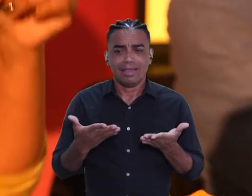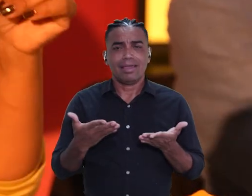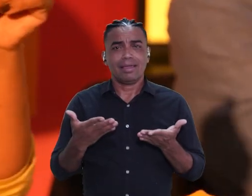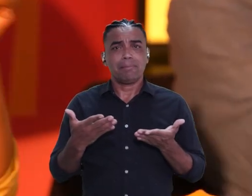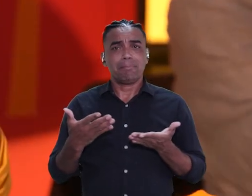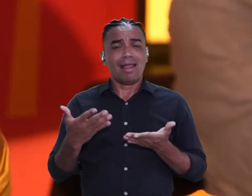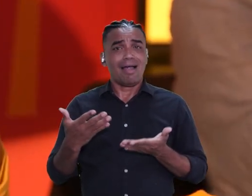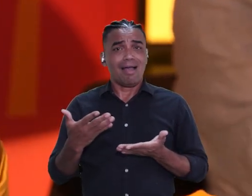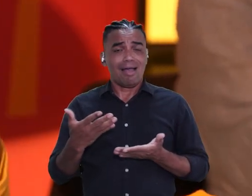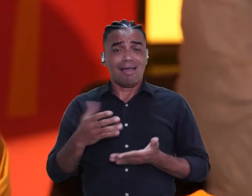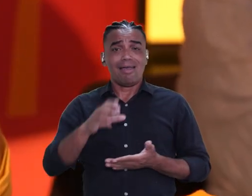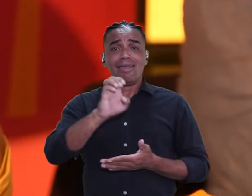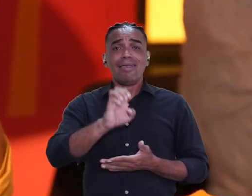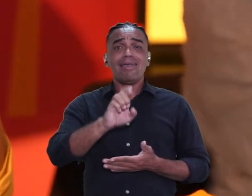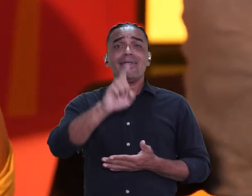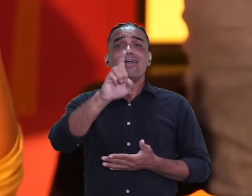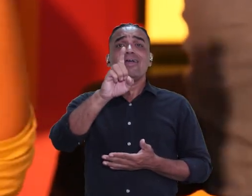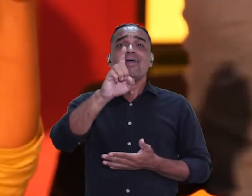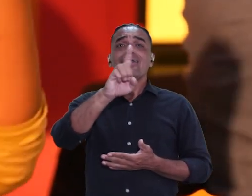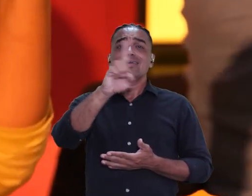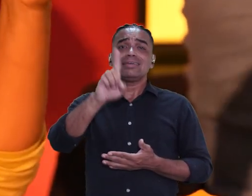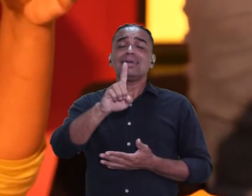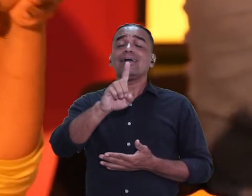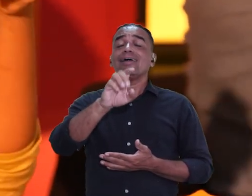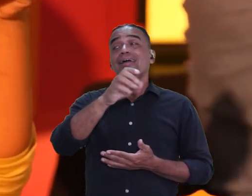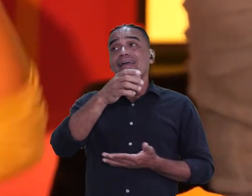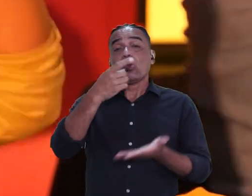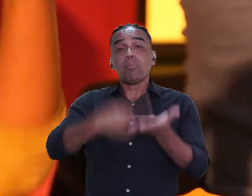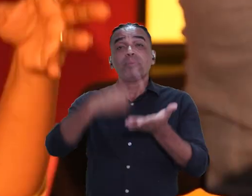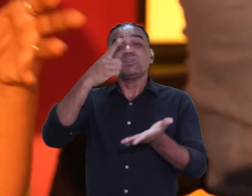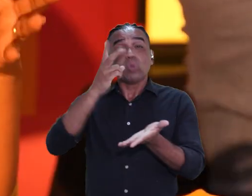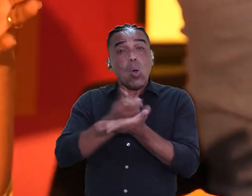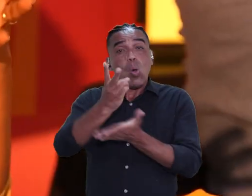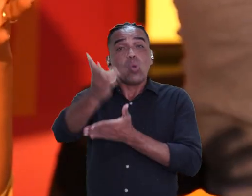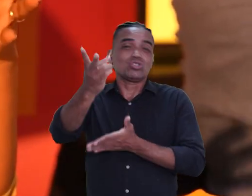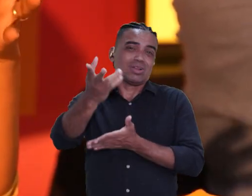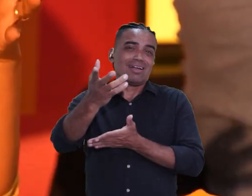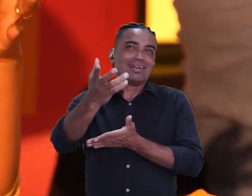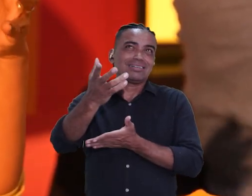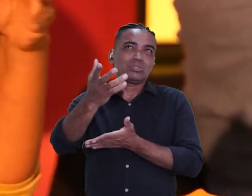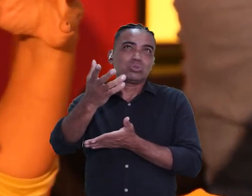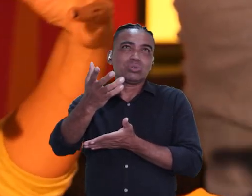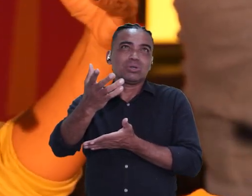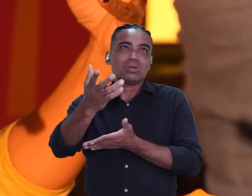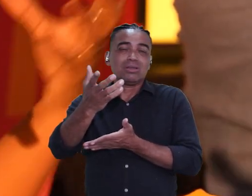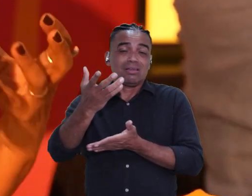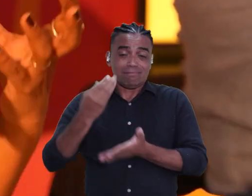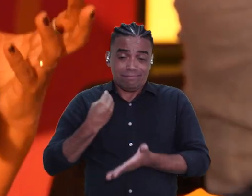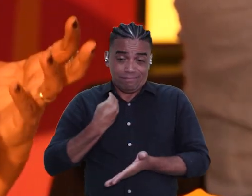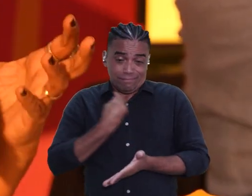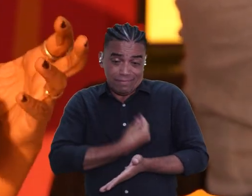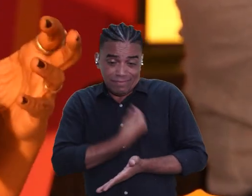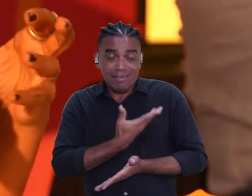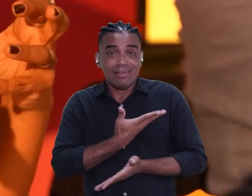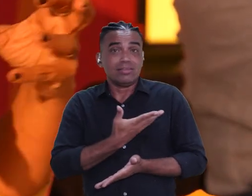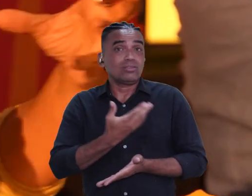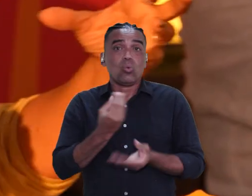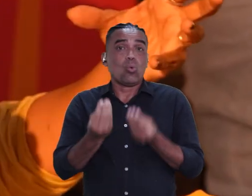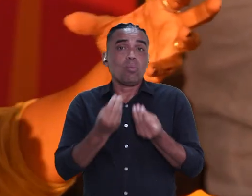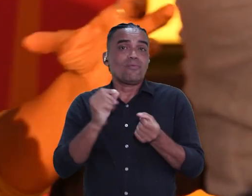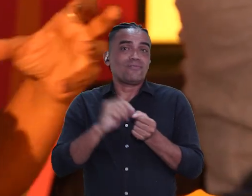a existência, para o compromisso com a permanência. Como é que a gente fez isso,